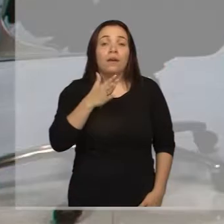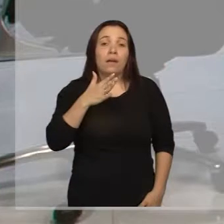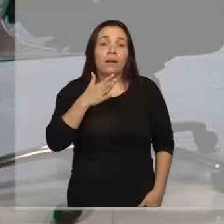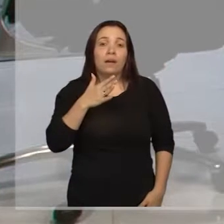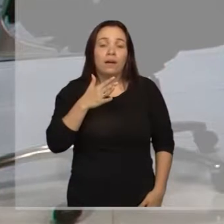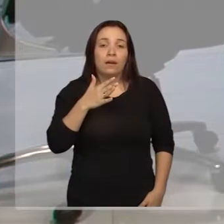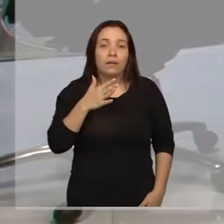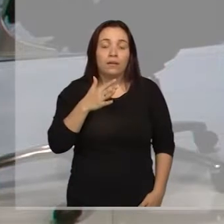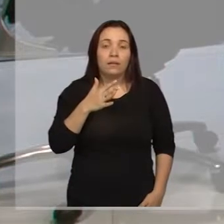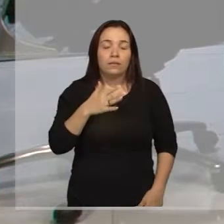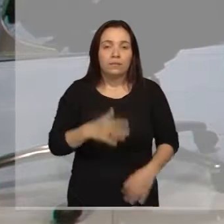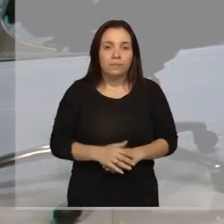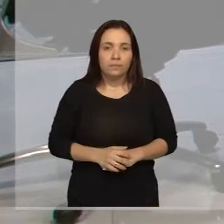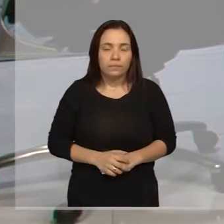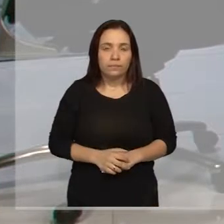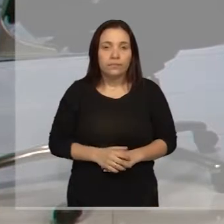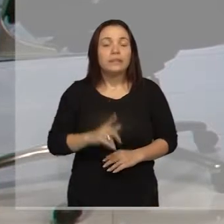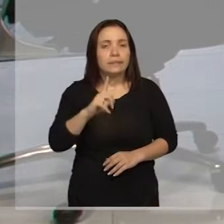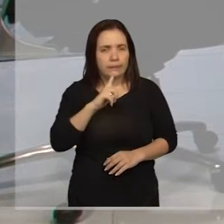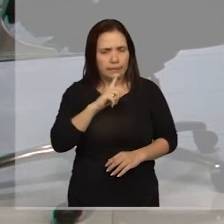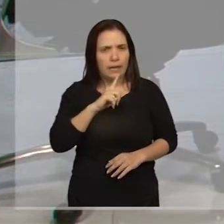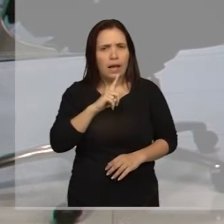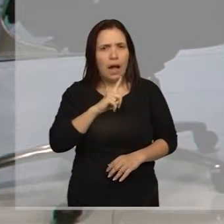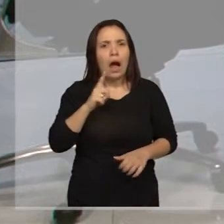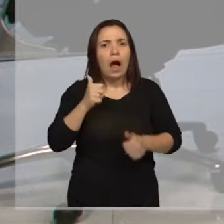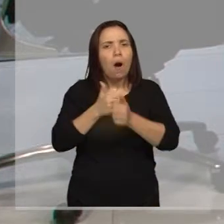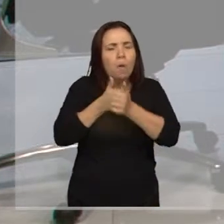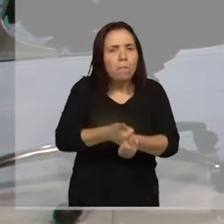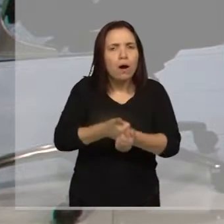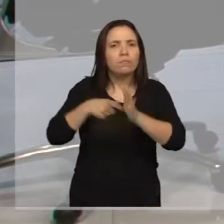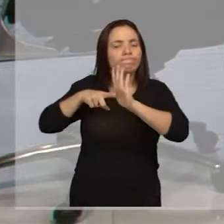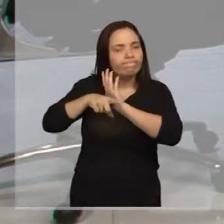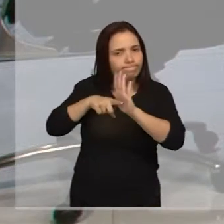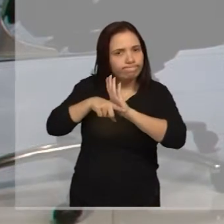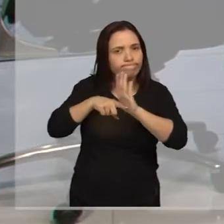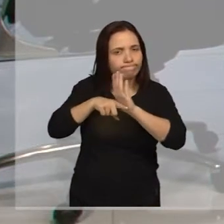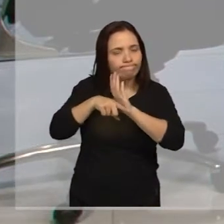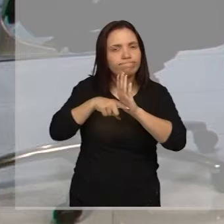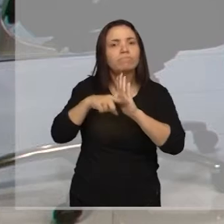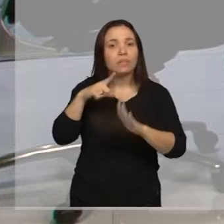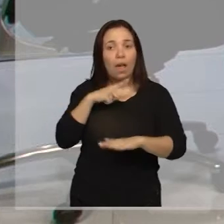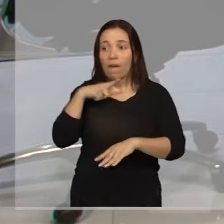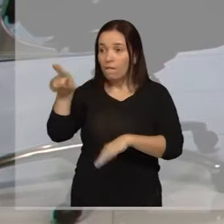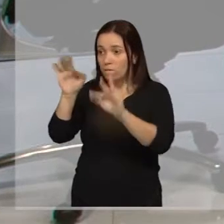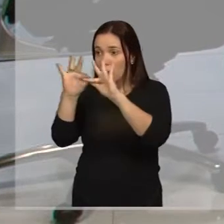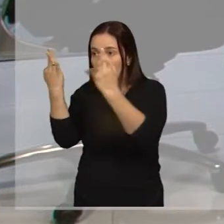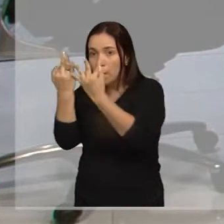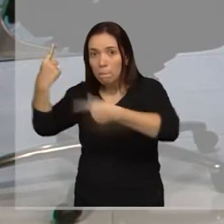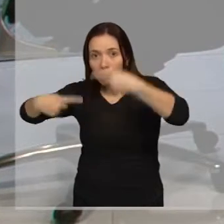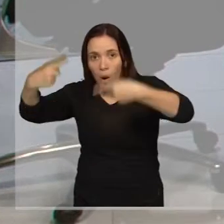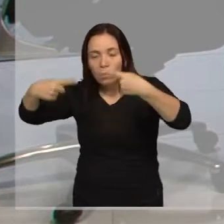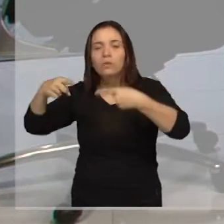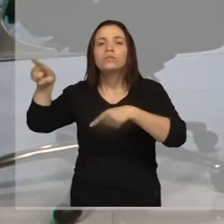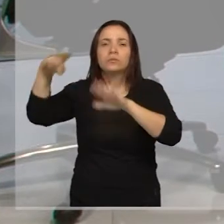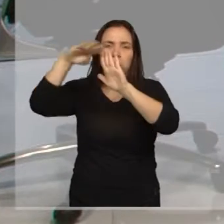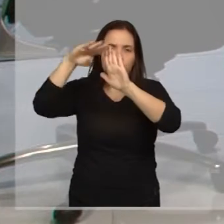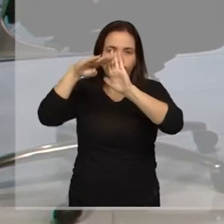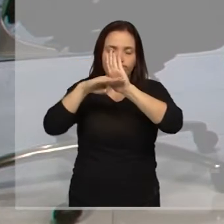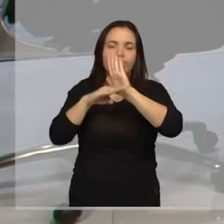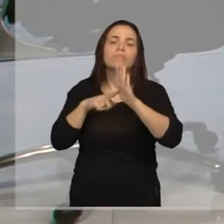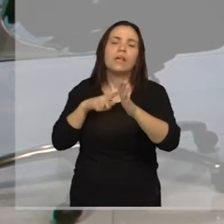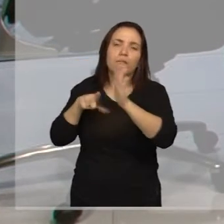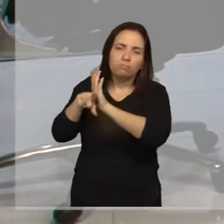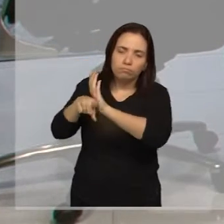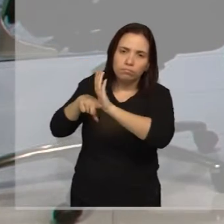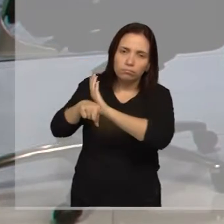Olha, já existem instrumentos de acompanhamento. Pois né? Em princípio, a gente já tem isso. Né? Talvez